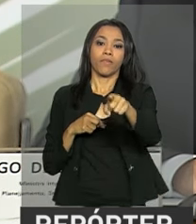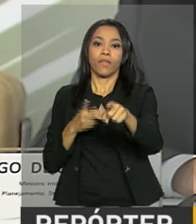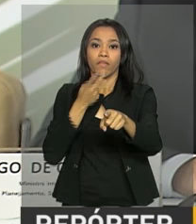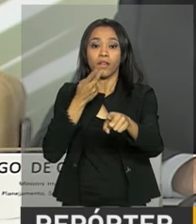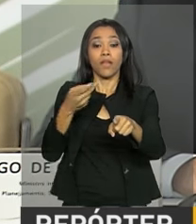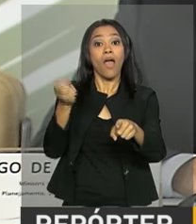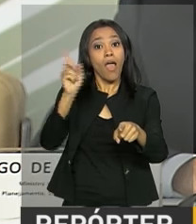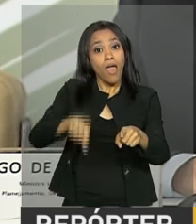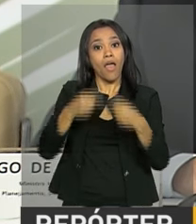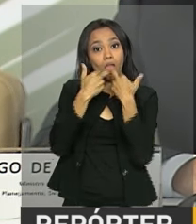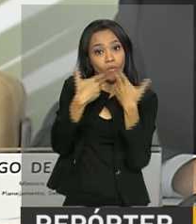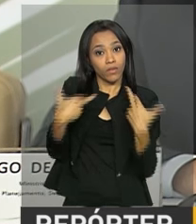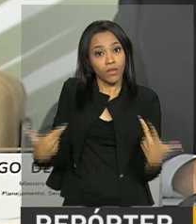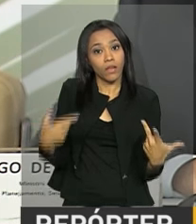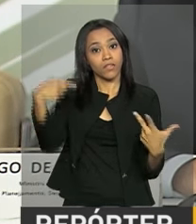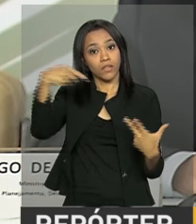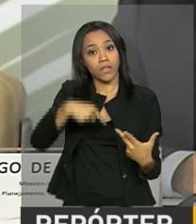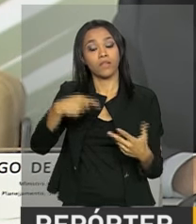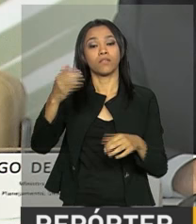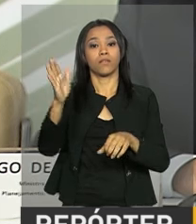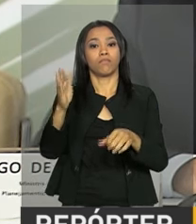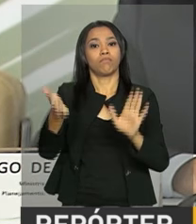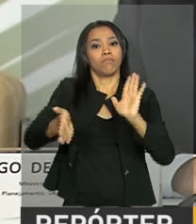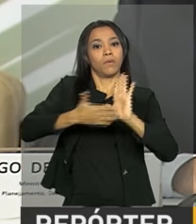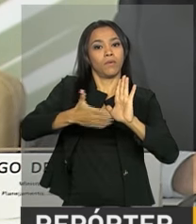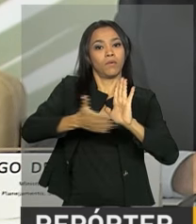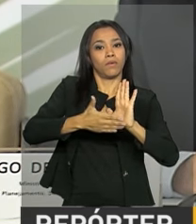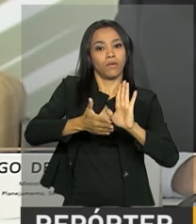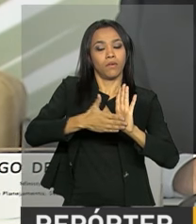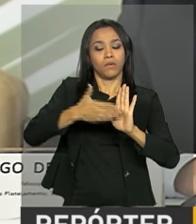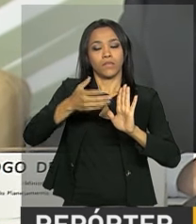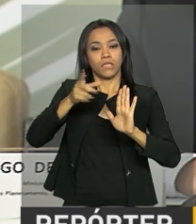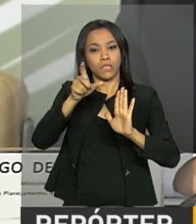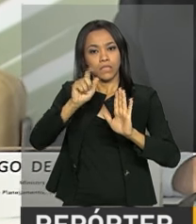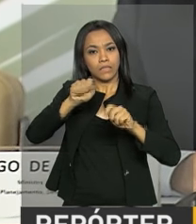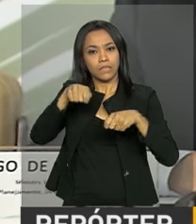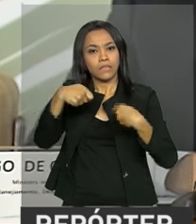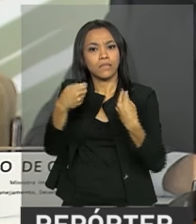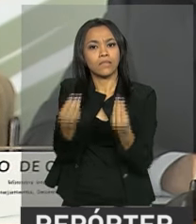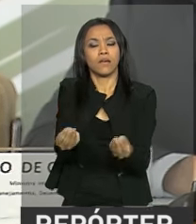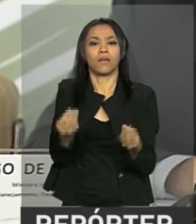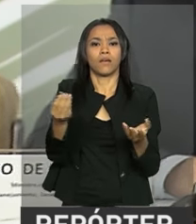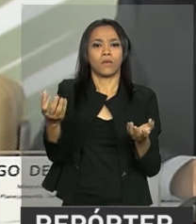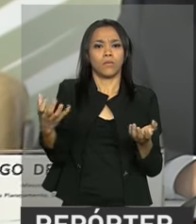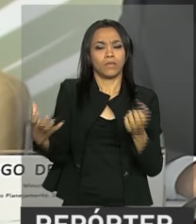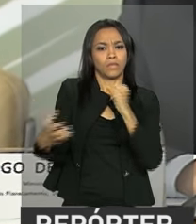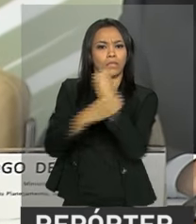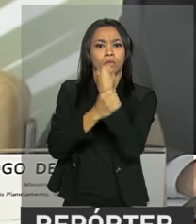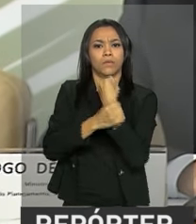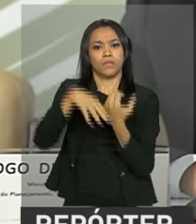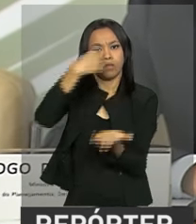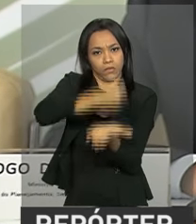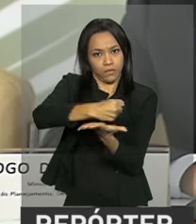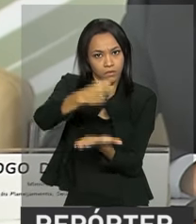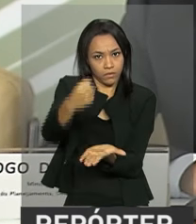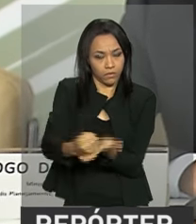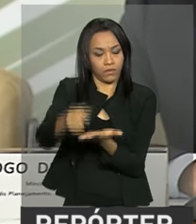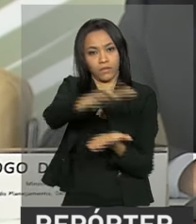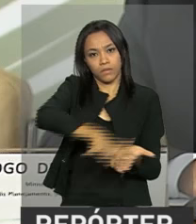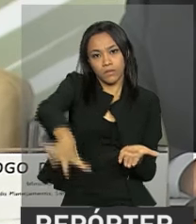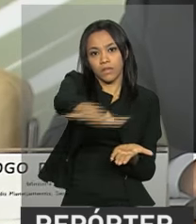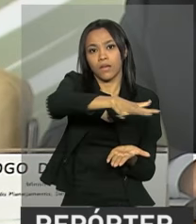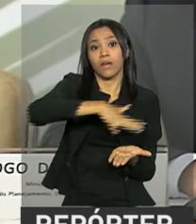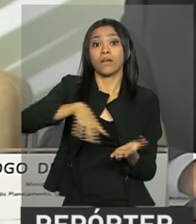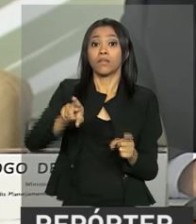grande novidade dessa medida e que cria um ambiente de maior segurança jurídica, maior celeridade nas decisões e de